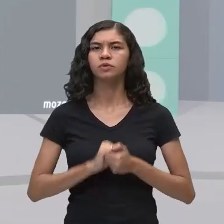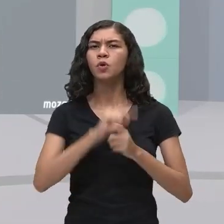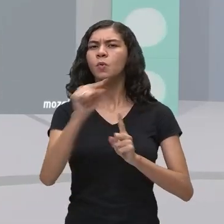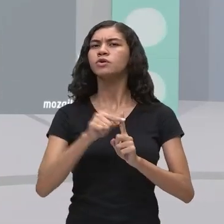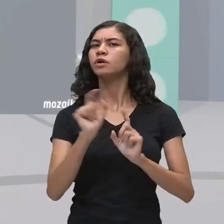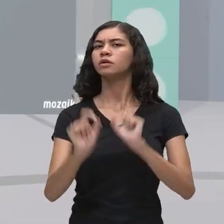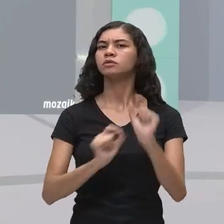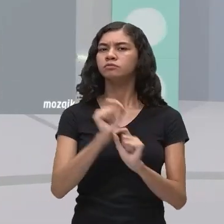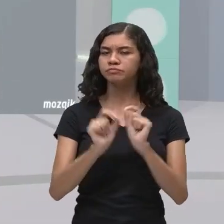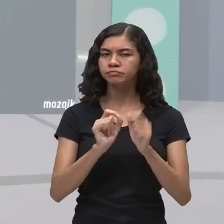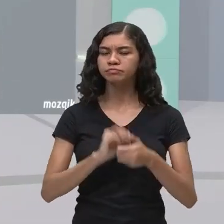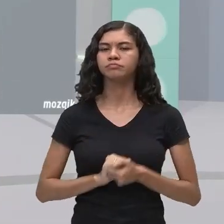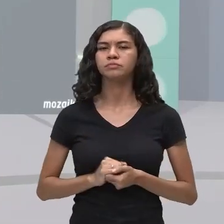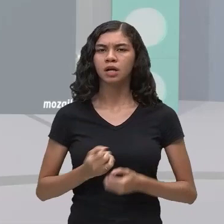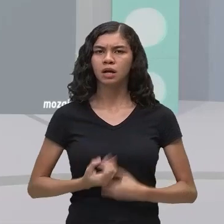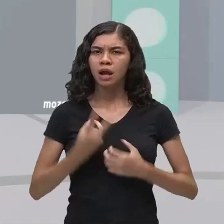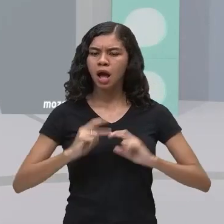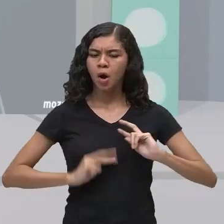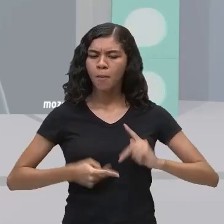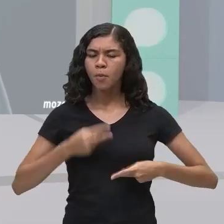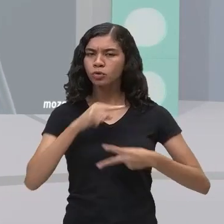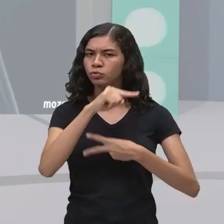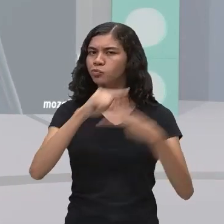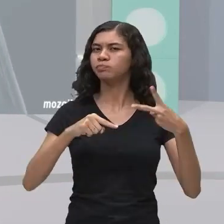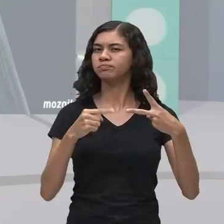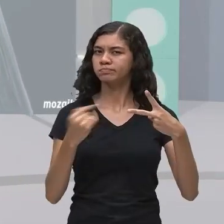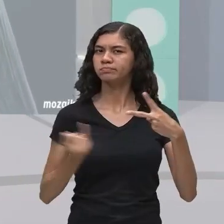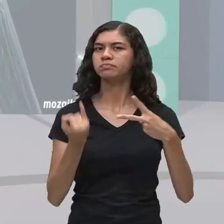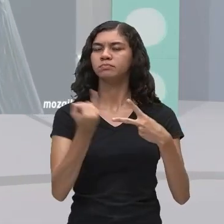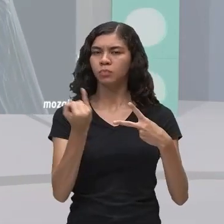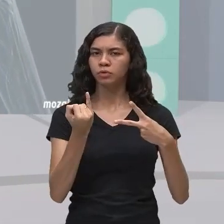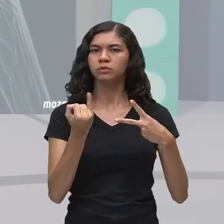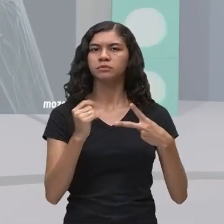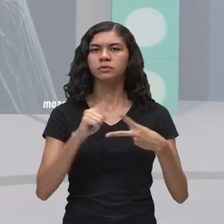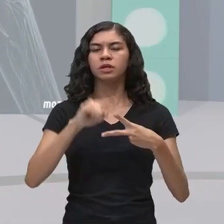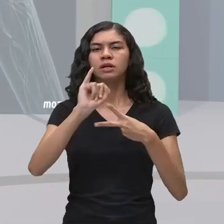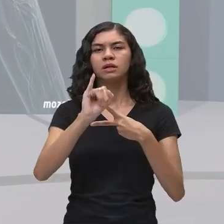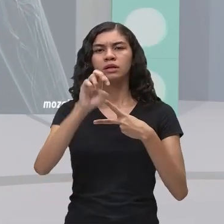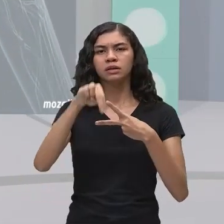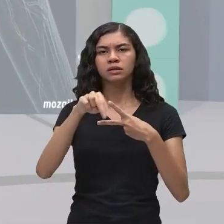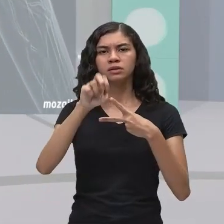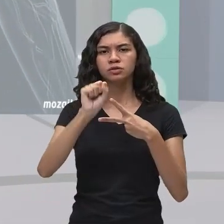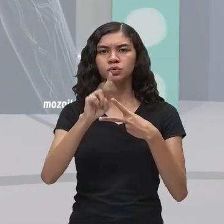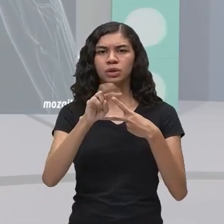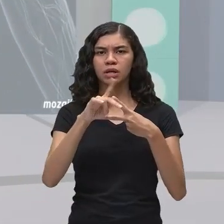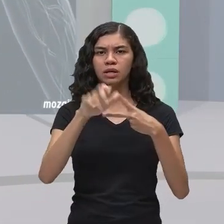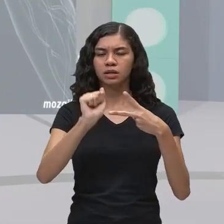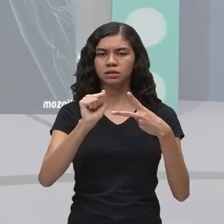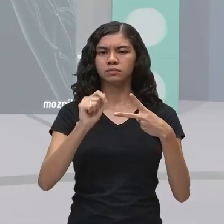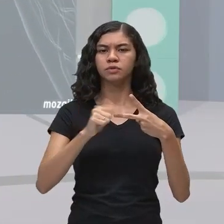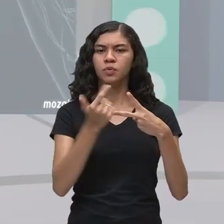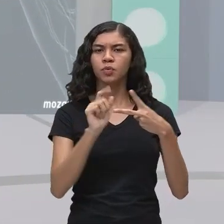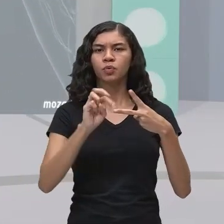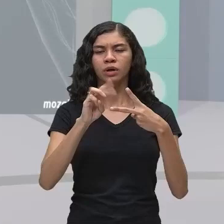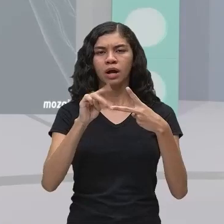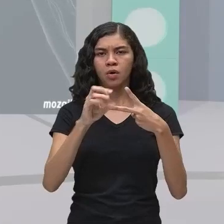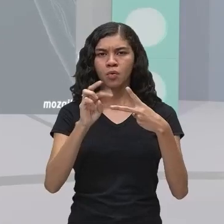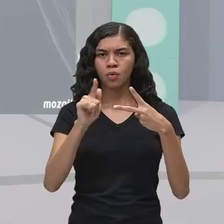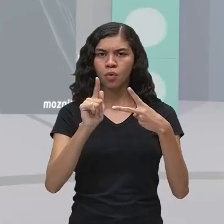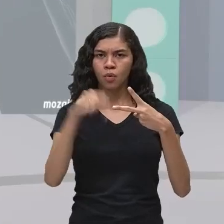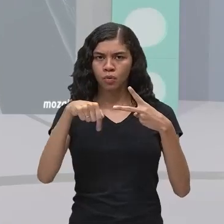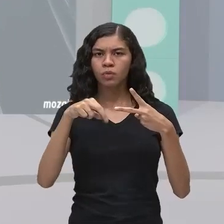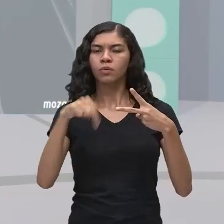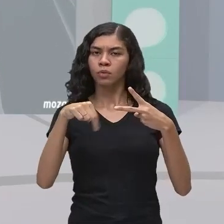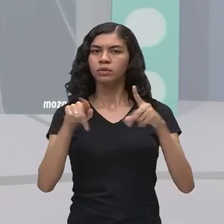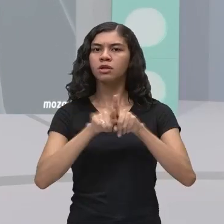é produzir dois hormônios muito importantes, que é a insulina e o glucagon, que são responsáveis por controlar a quantidade